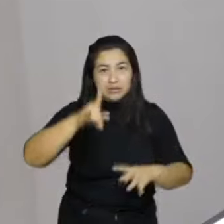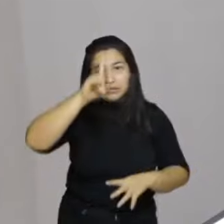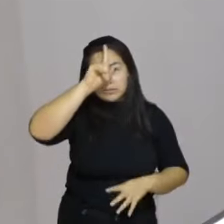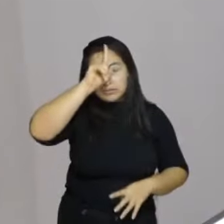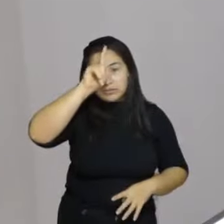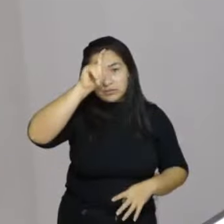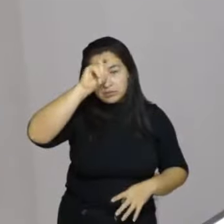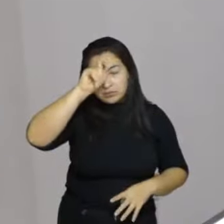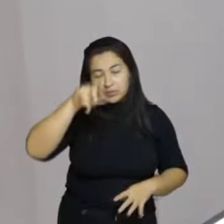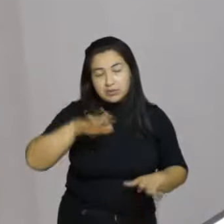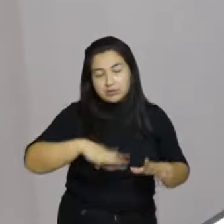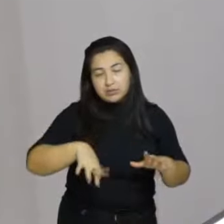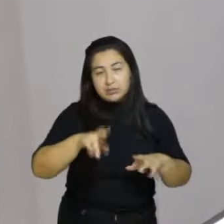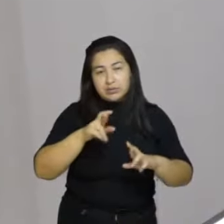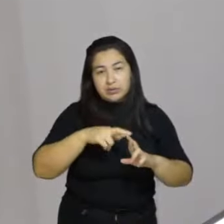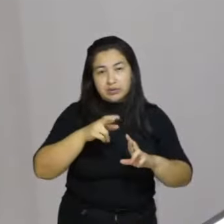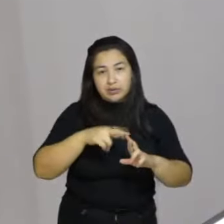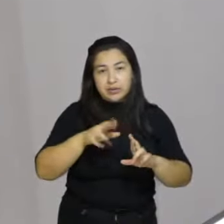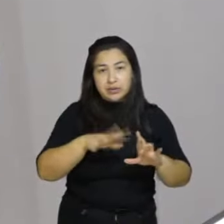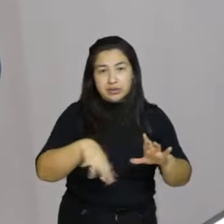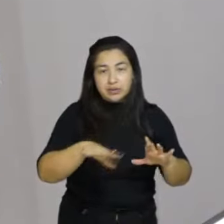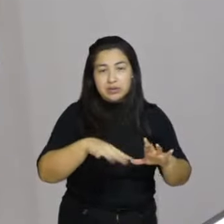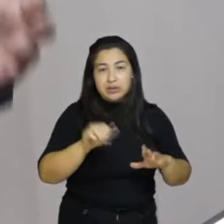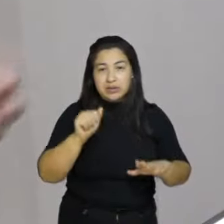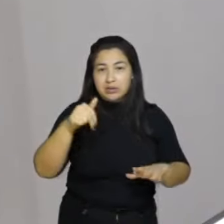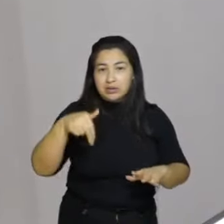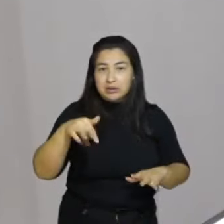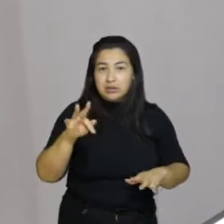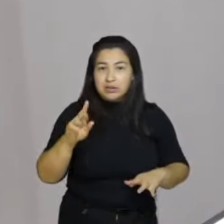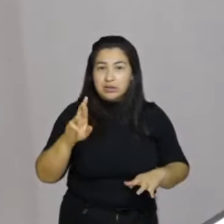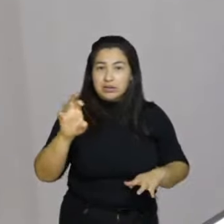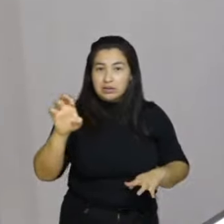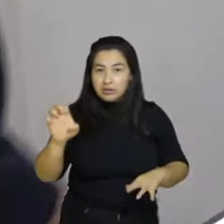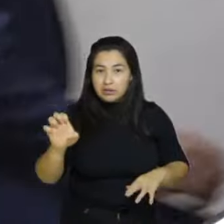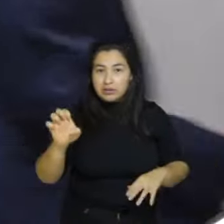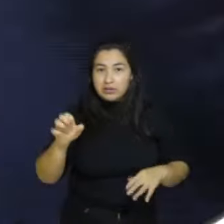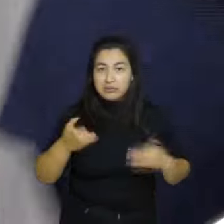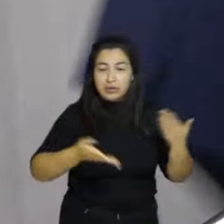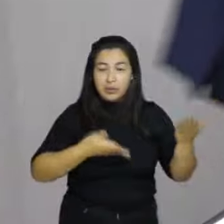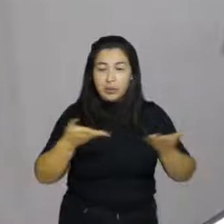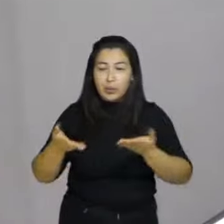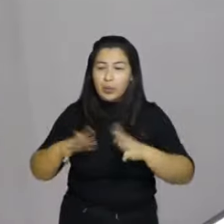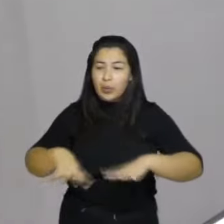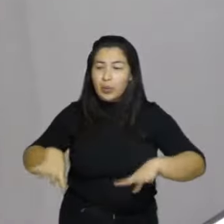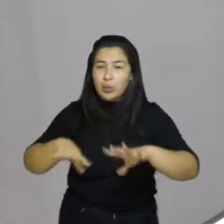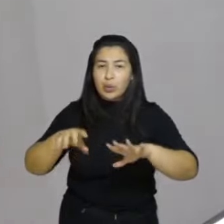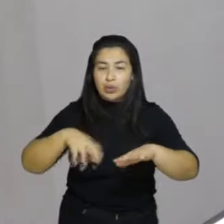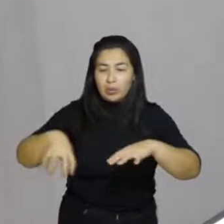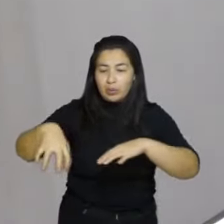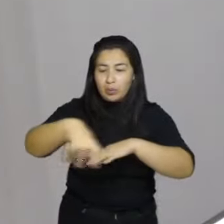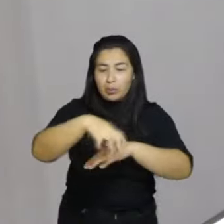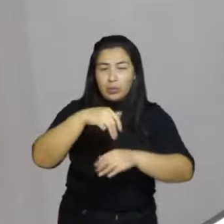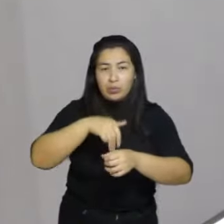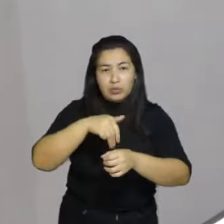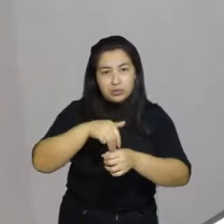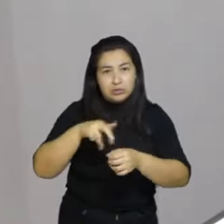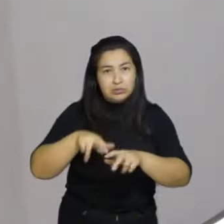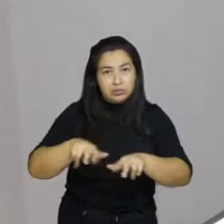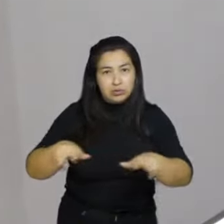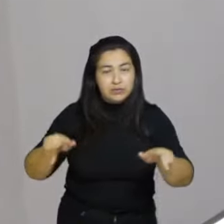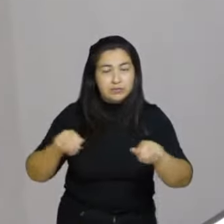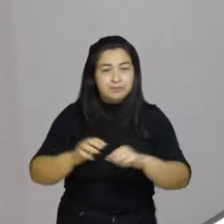Anjo que é Nossa referência na região da anfr que atende todos os municípios da região da anre eh para solucionar esse problema para que eles não tenham